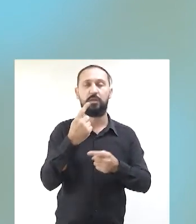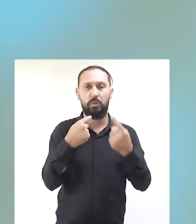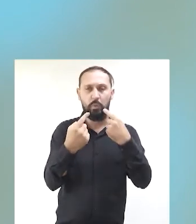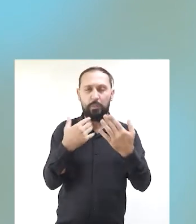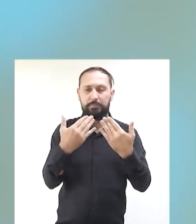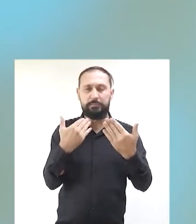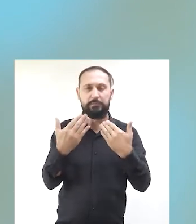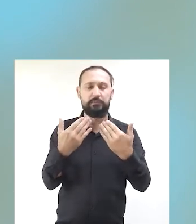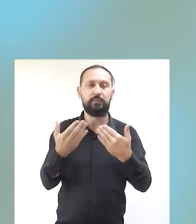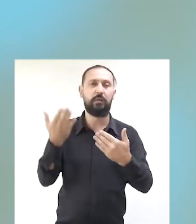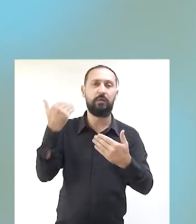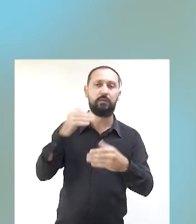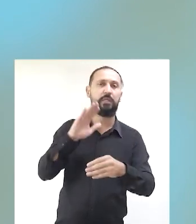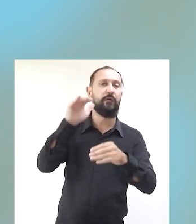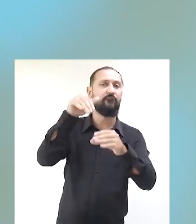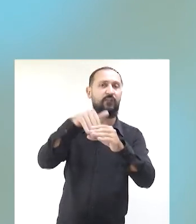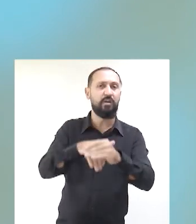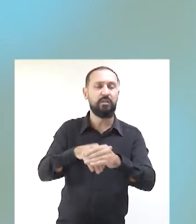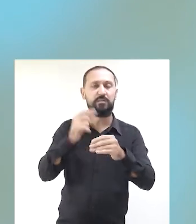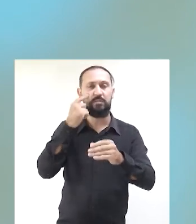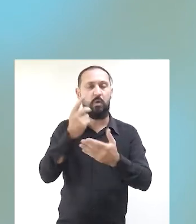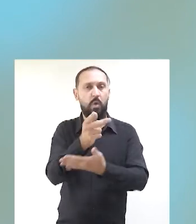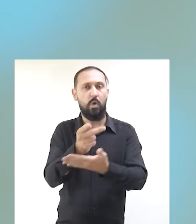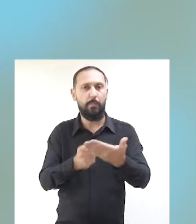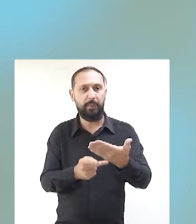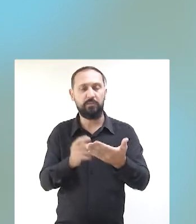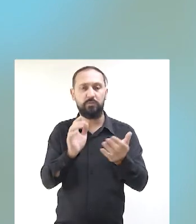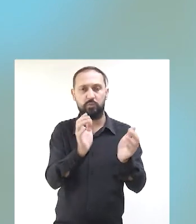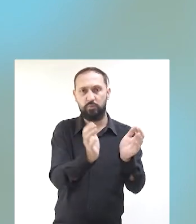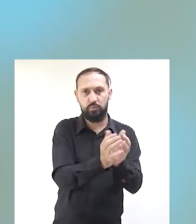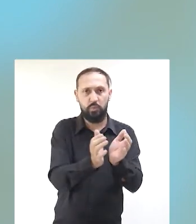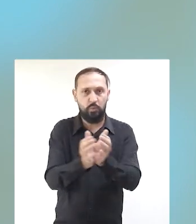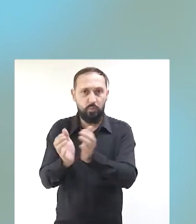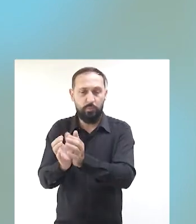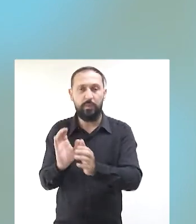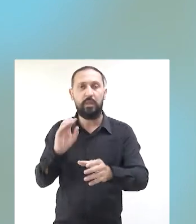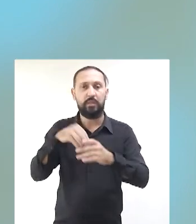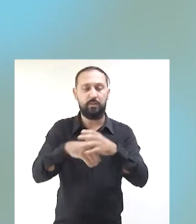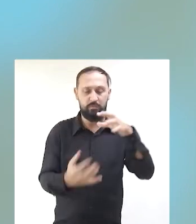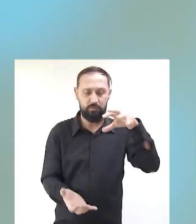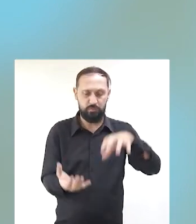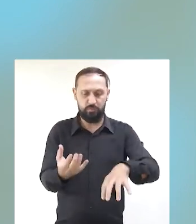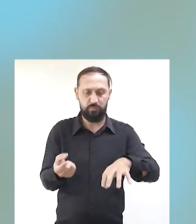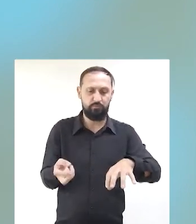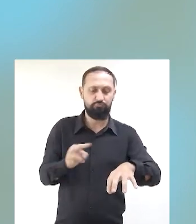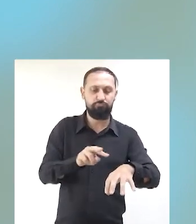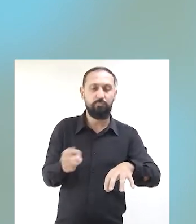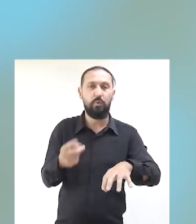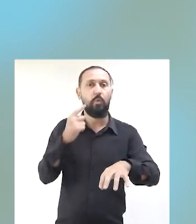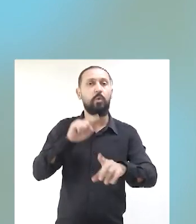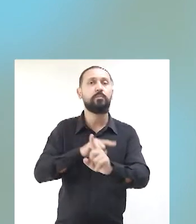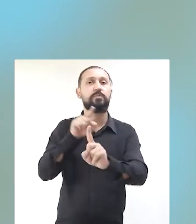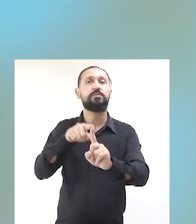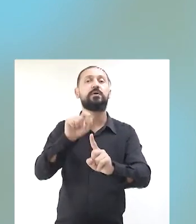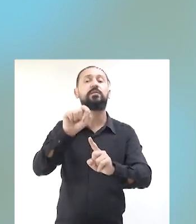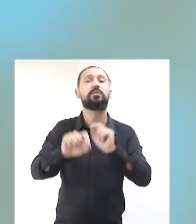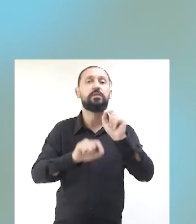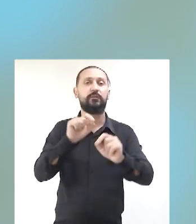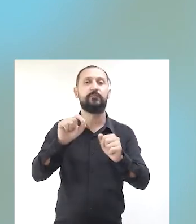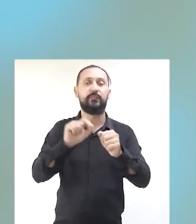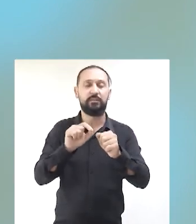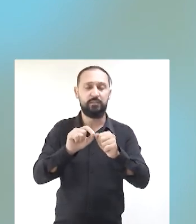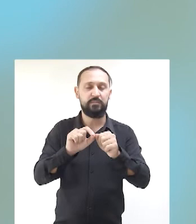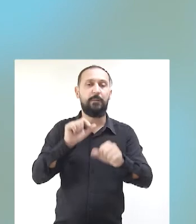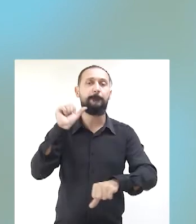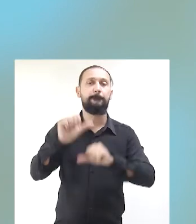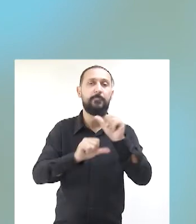e as notícias durante as votações e os pareceres das comissões dentro das duas casas, pôde perceber que o objetivo era claro, era fazer